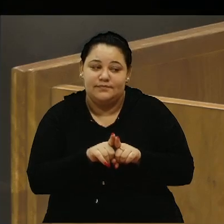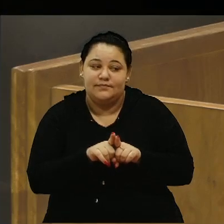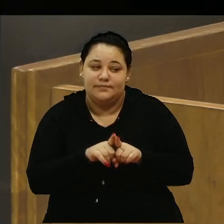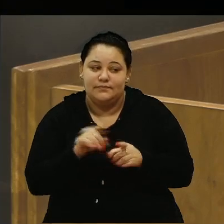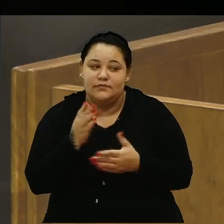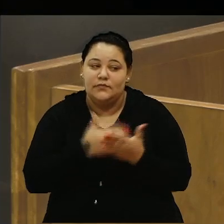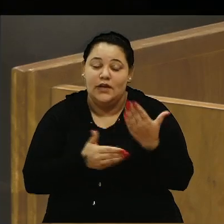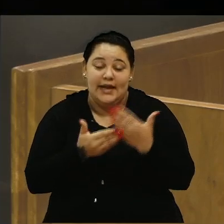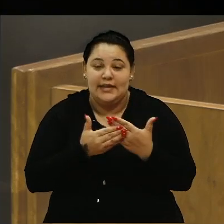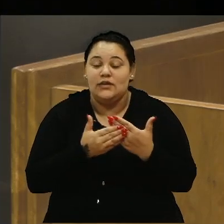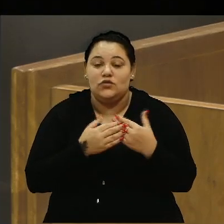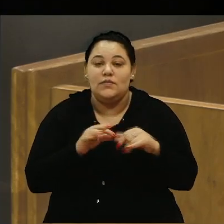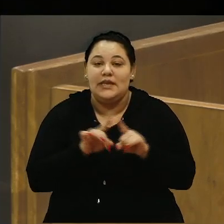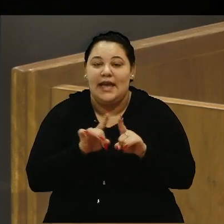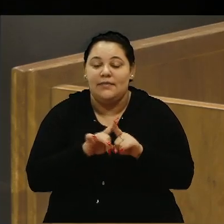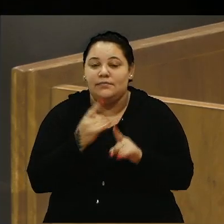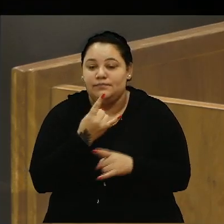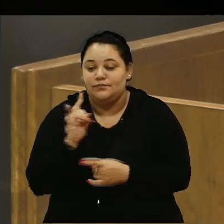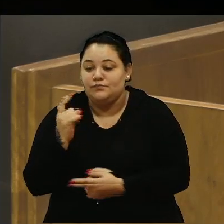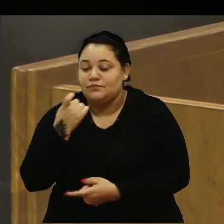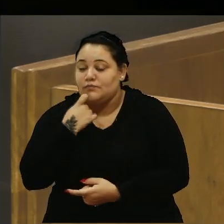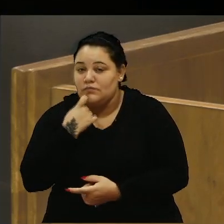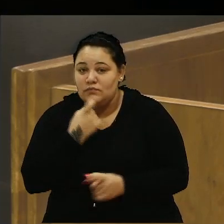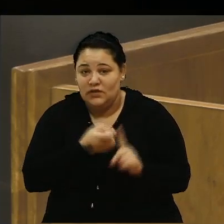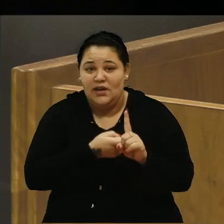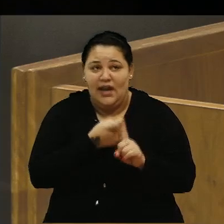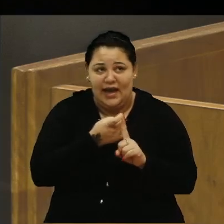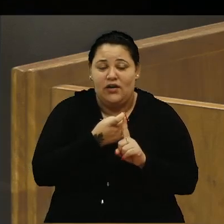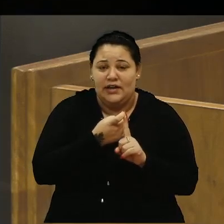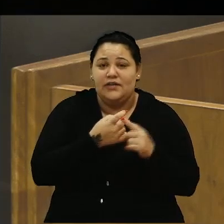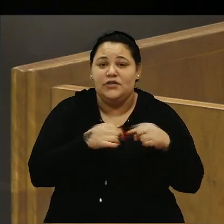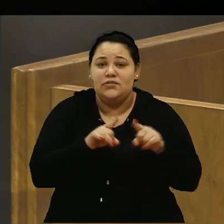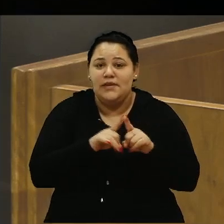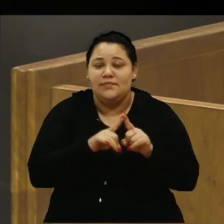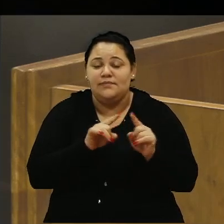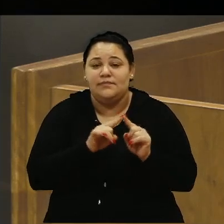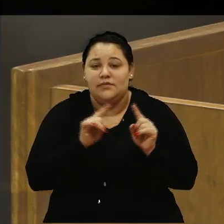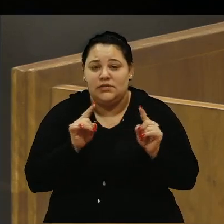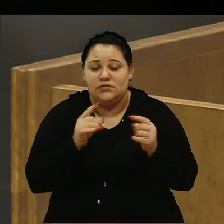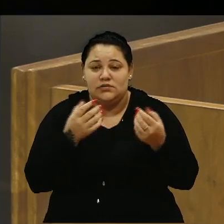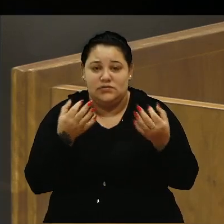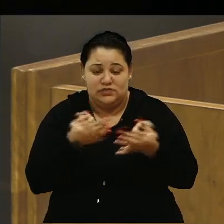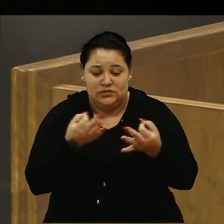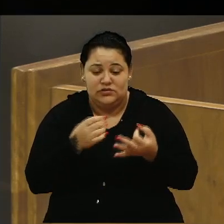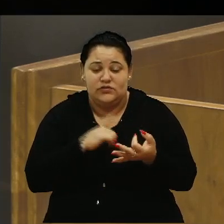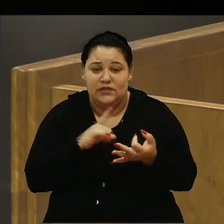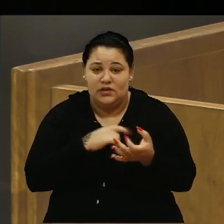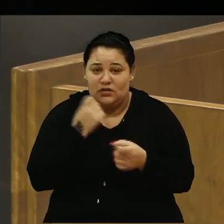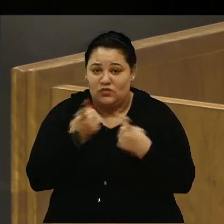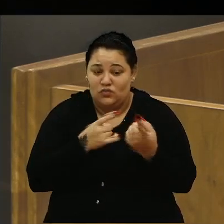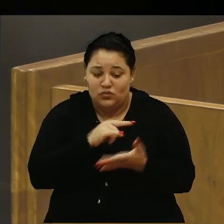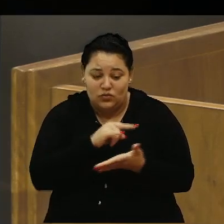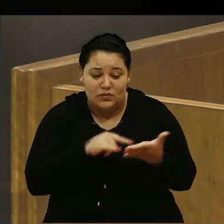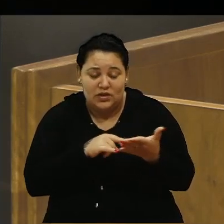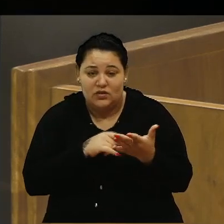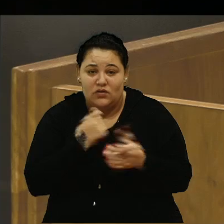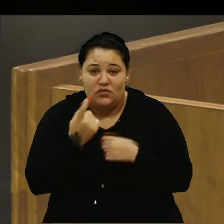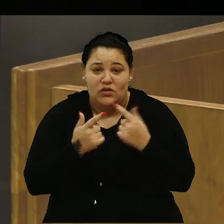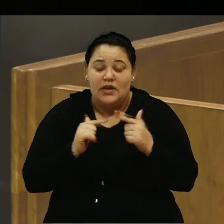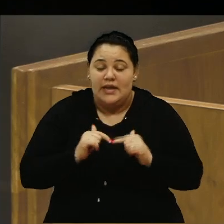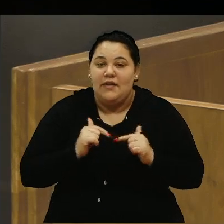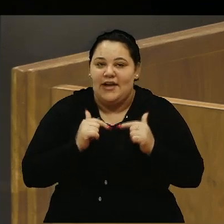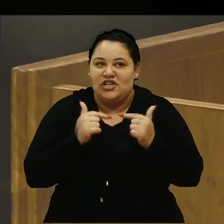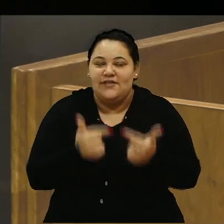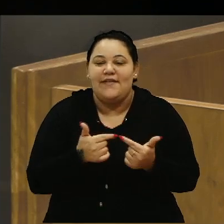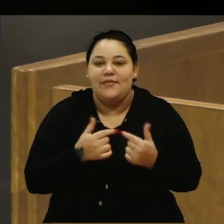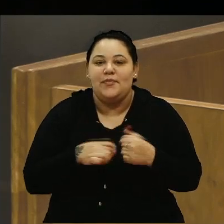última sexta-feira do mês, mas com certeza tiraremos alguma ação, algum documento, alguma medida